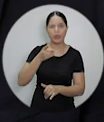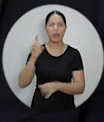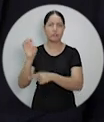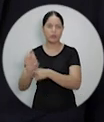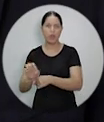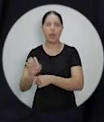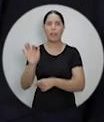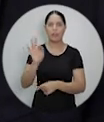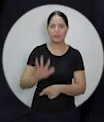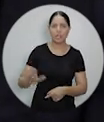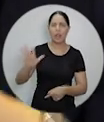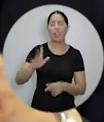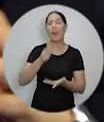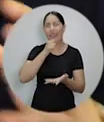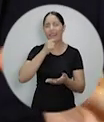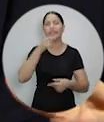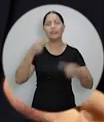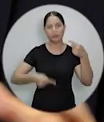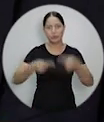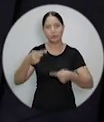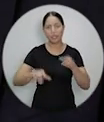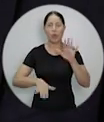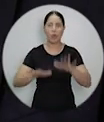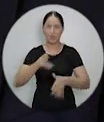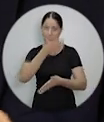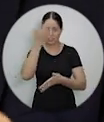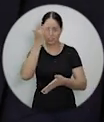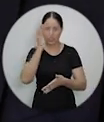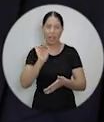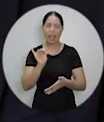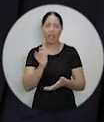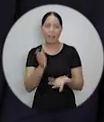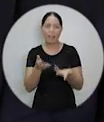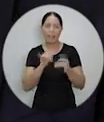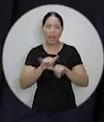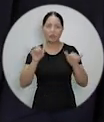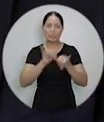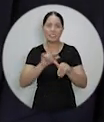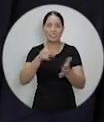ainda, eu acho que o Supremo ainda vai discutir isso, porque dizem alguns que essa